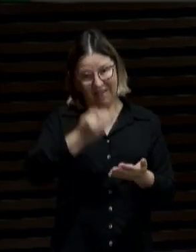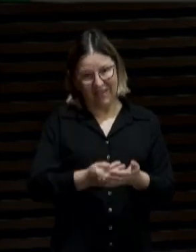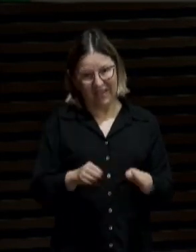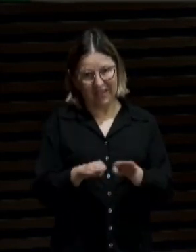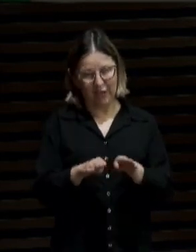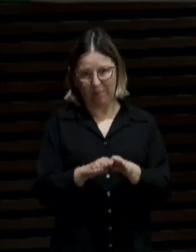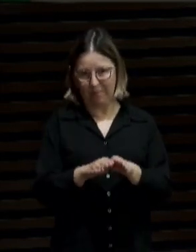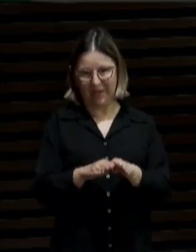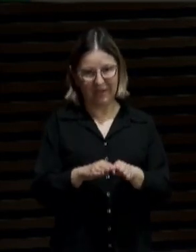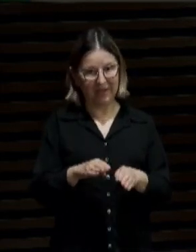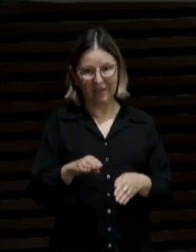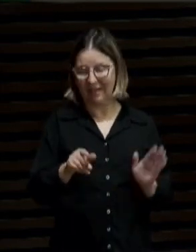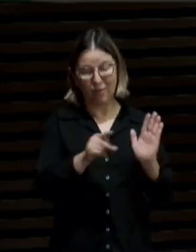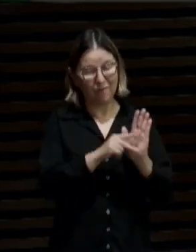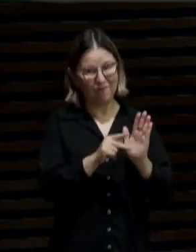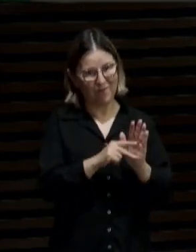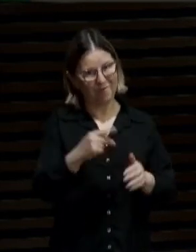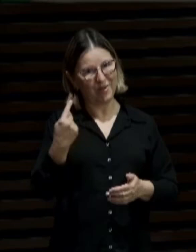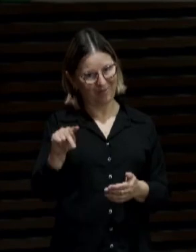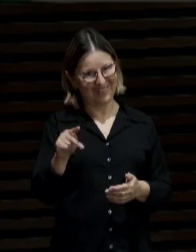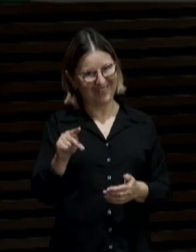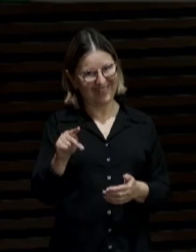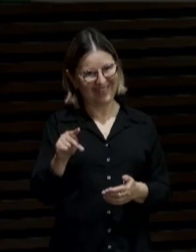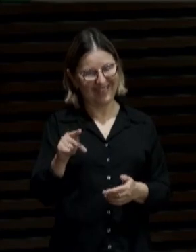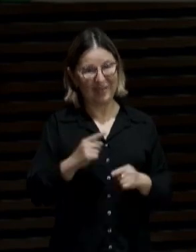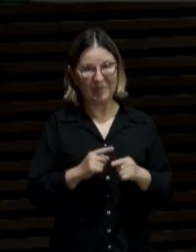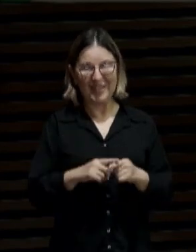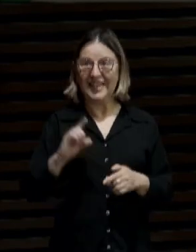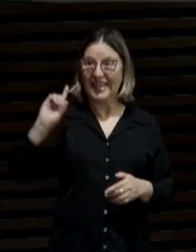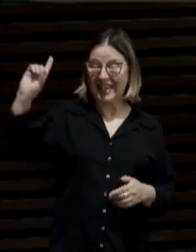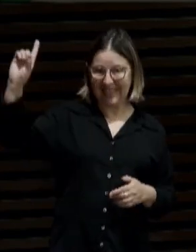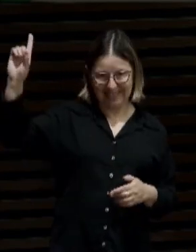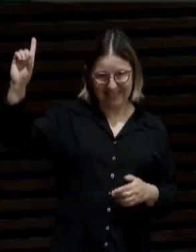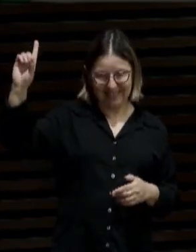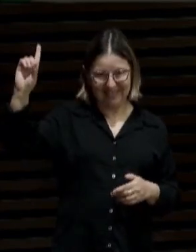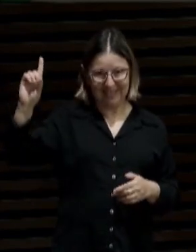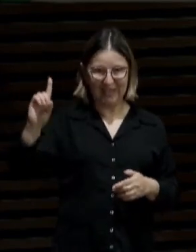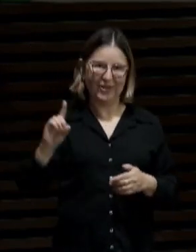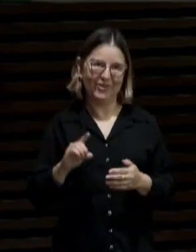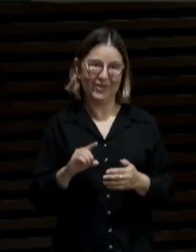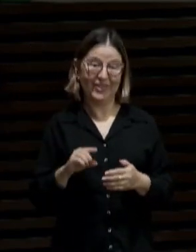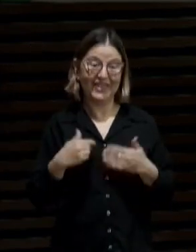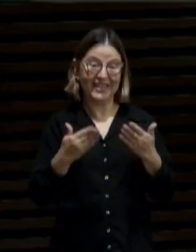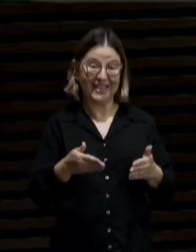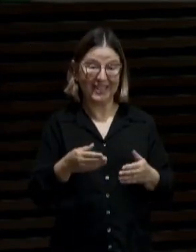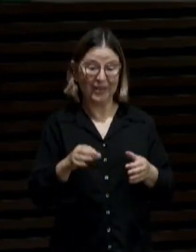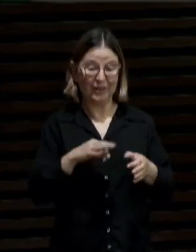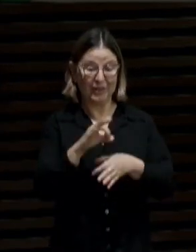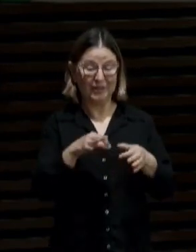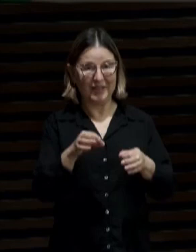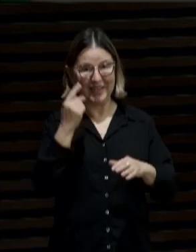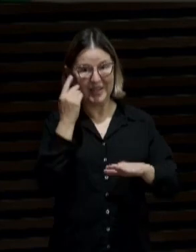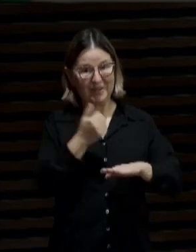Deus é tão suficiente que até mesmo a fé que Abraão tinha não era mérito próprio. Ela foi um presente gracioso do Pai.